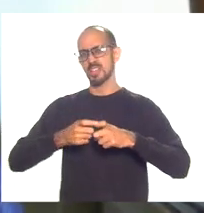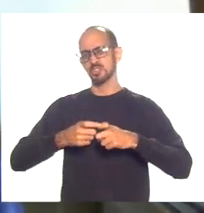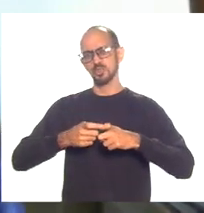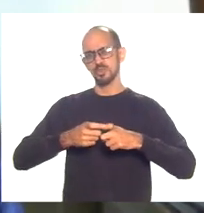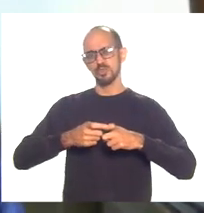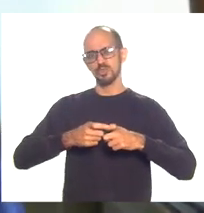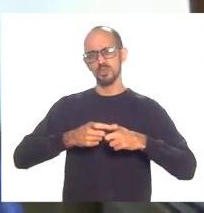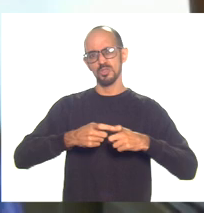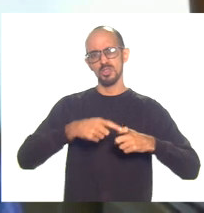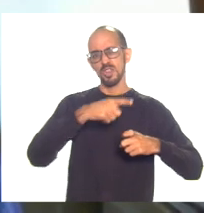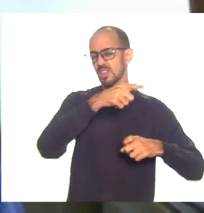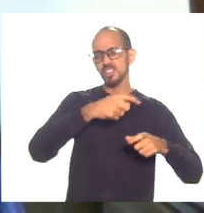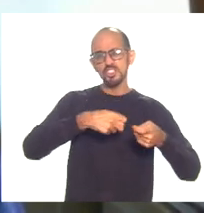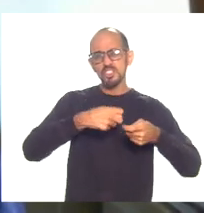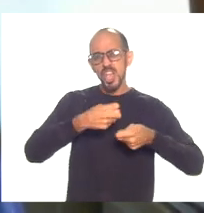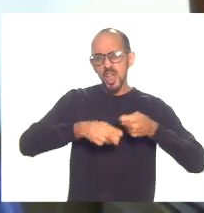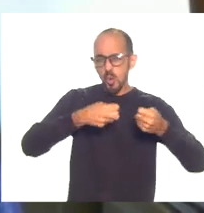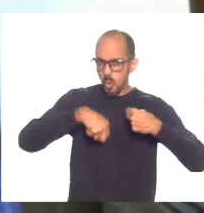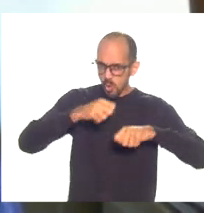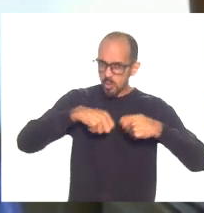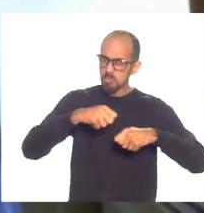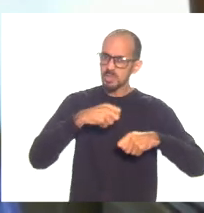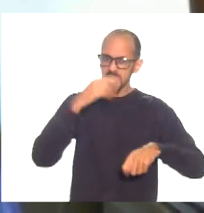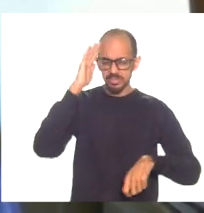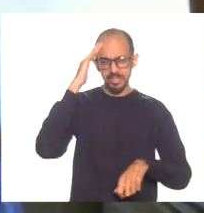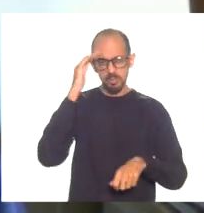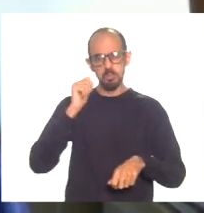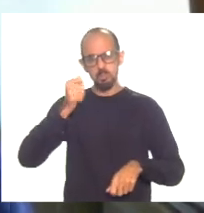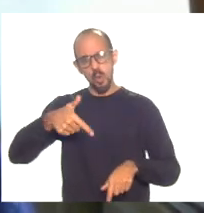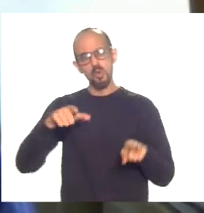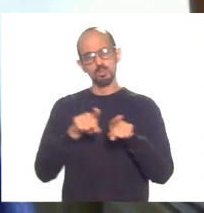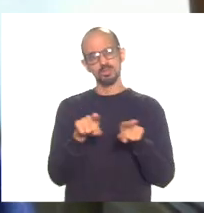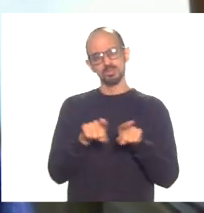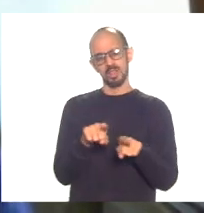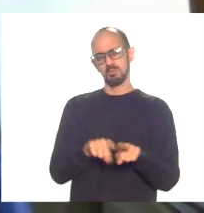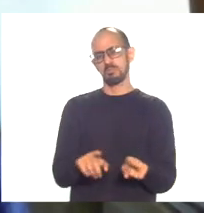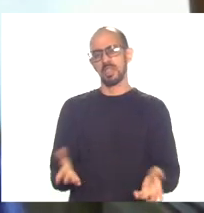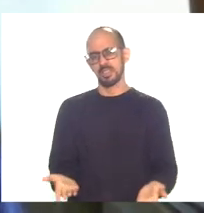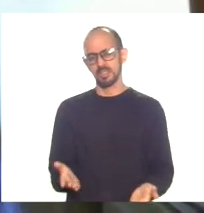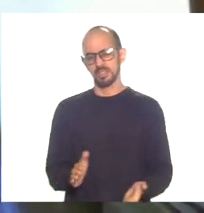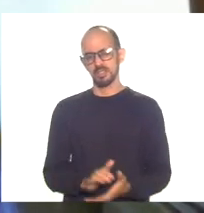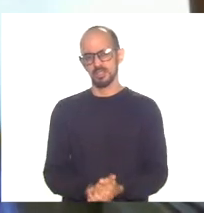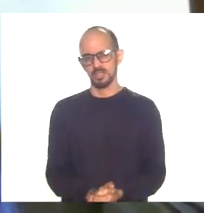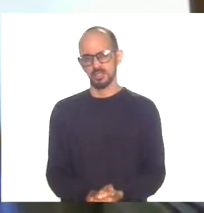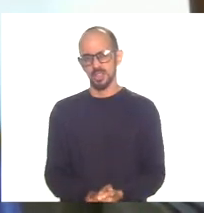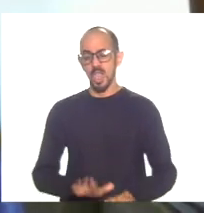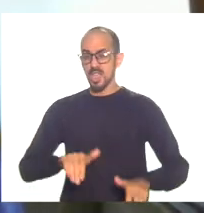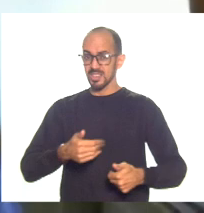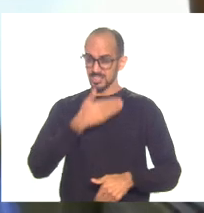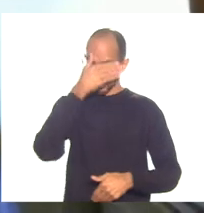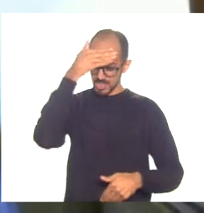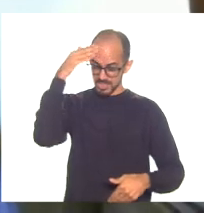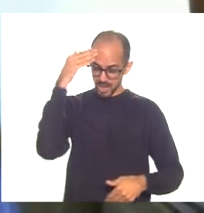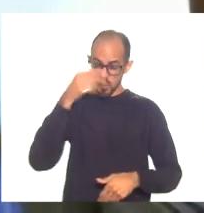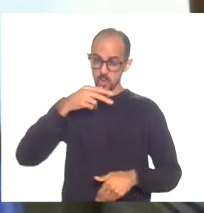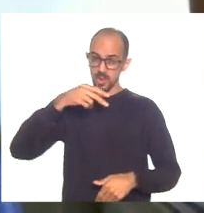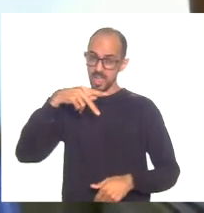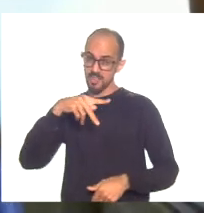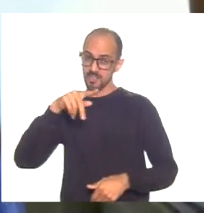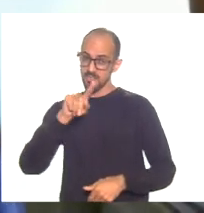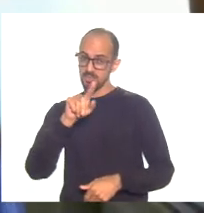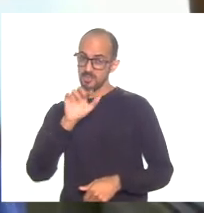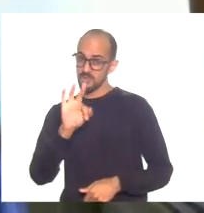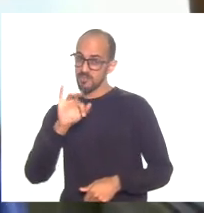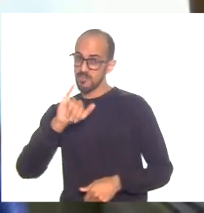economia, entende também muito pouco, só tem uma visão de antólios. Esqueceu que a Pfizer,